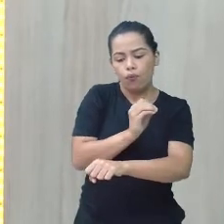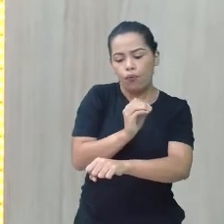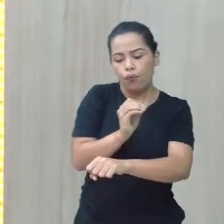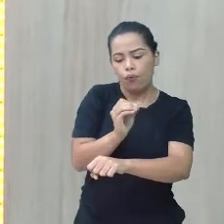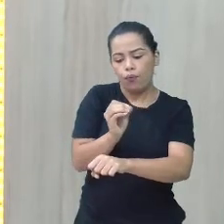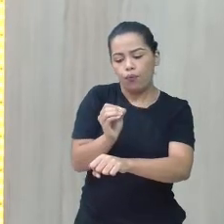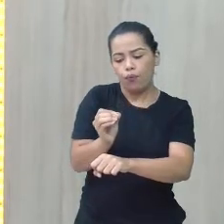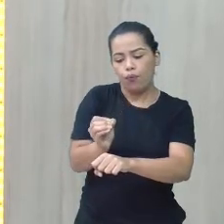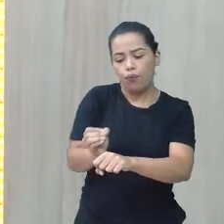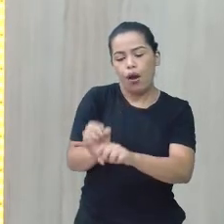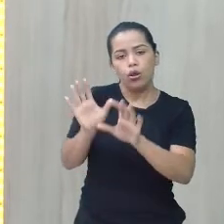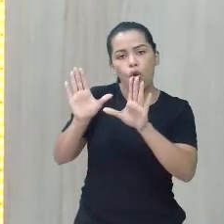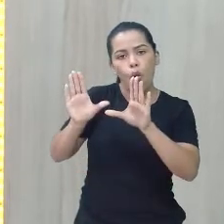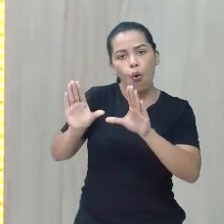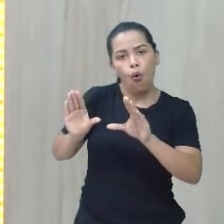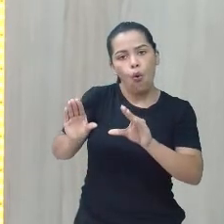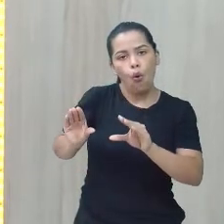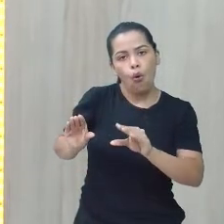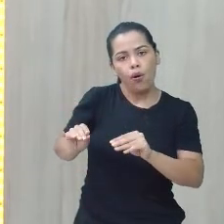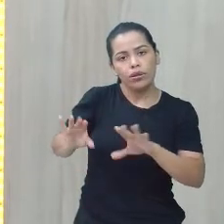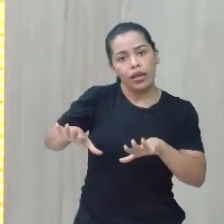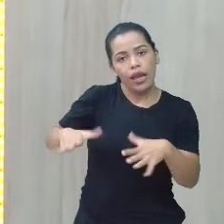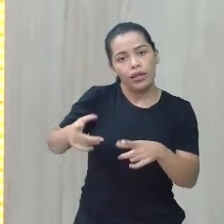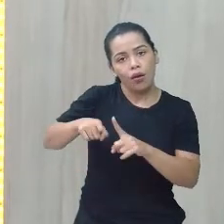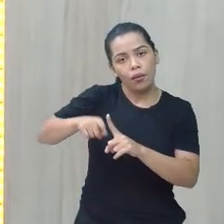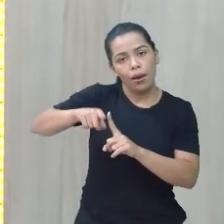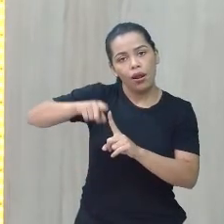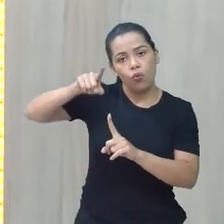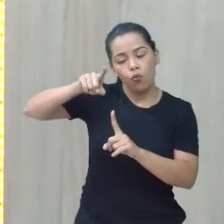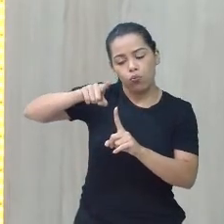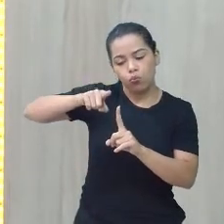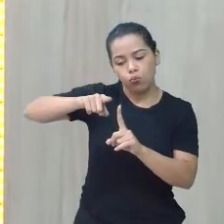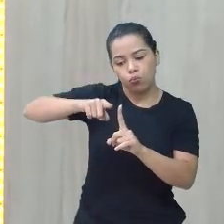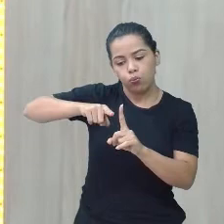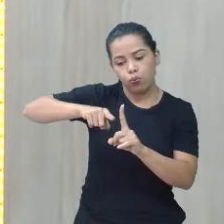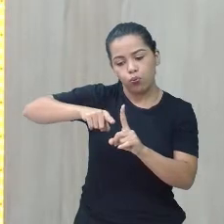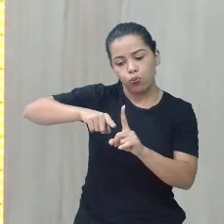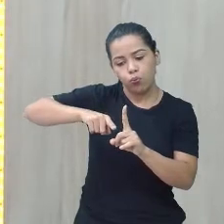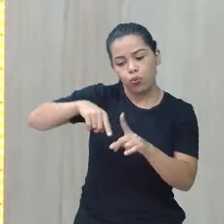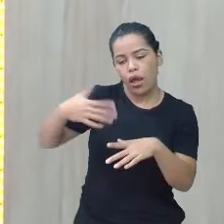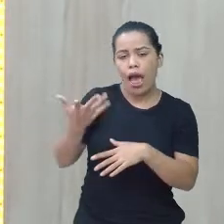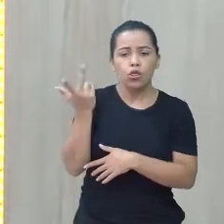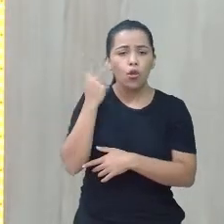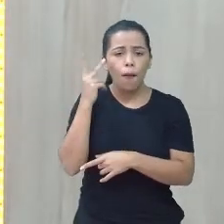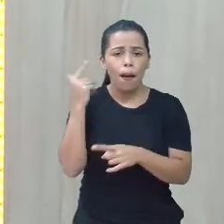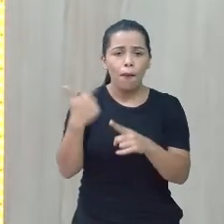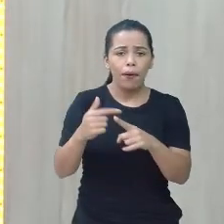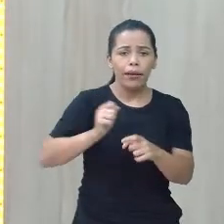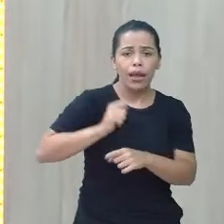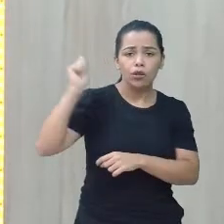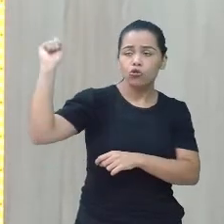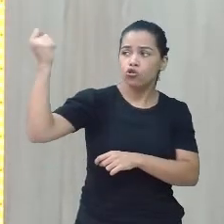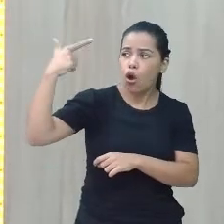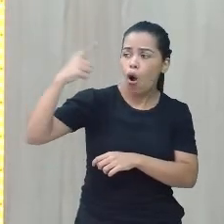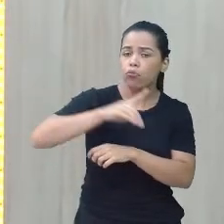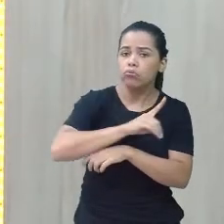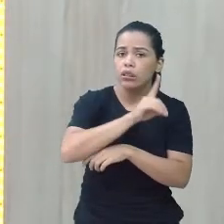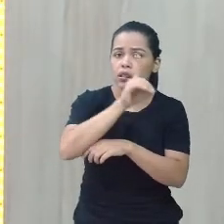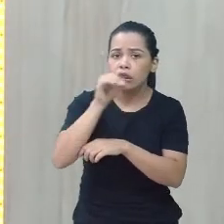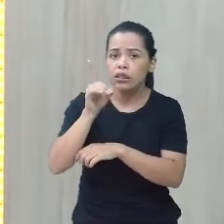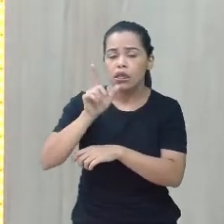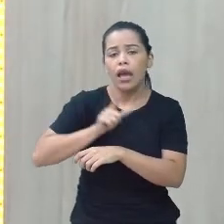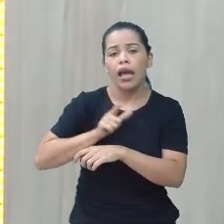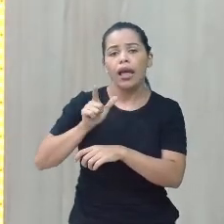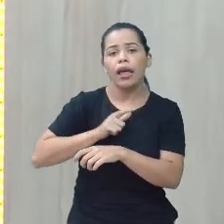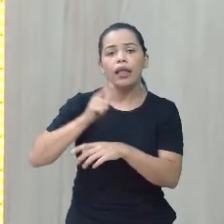processo de esfriar a temperatura já é uma coisa corriqueira, porque a gente tem, né, o sol de manhã e à noite a gente tem essa ausência desse